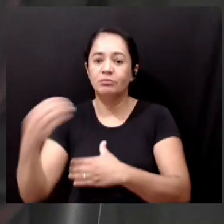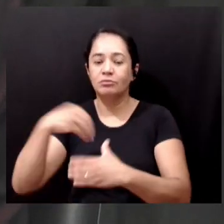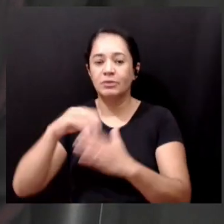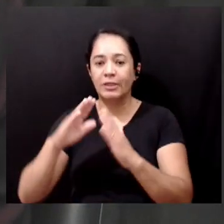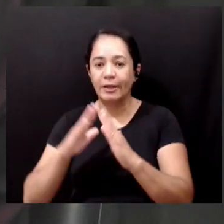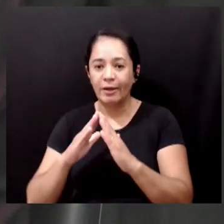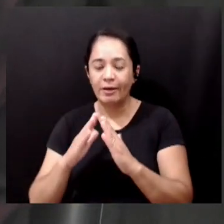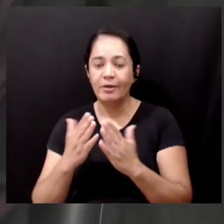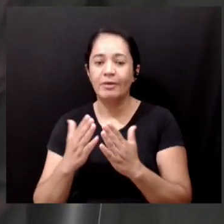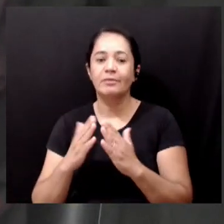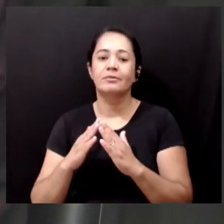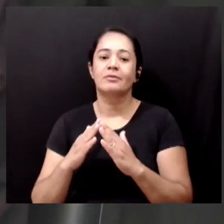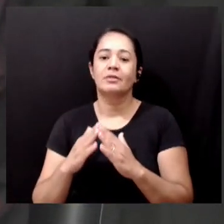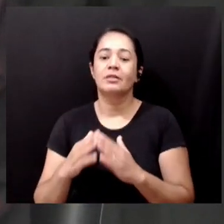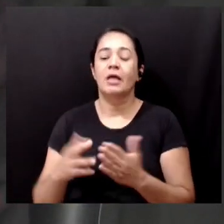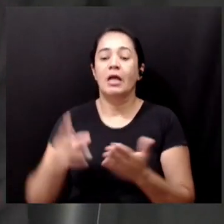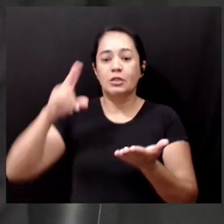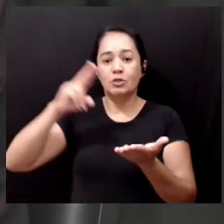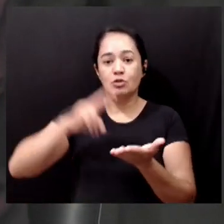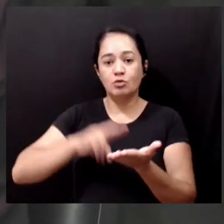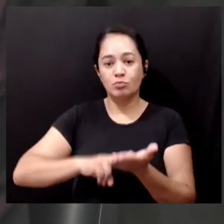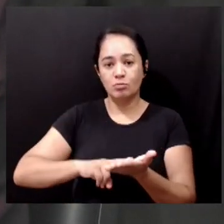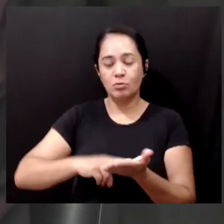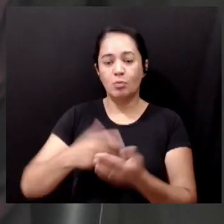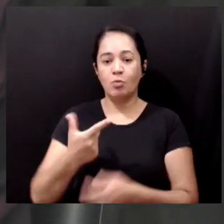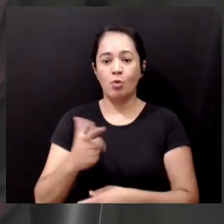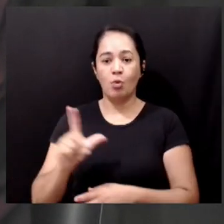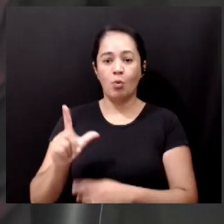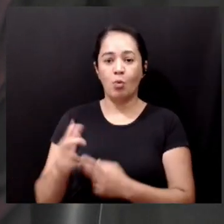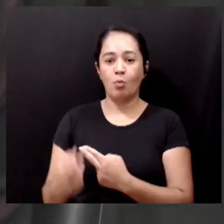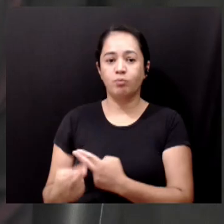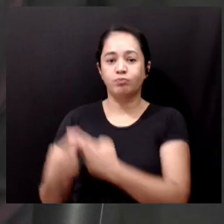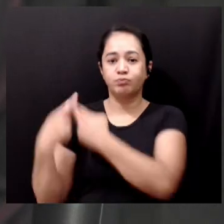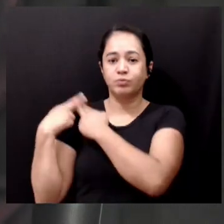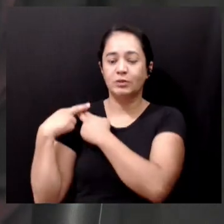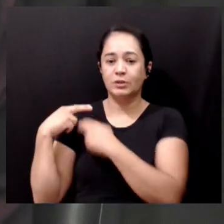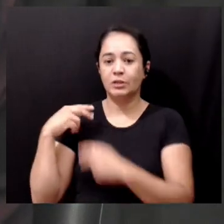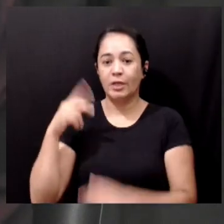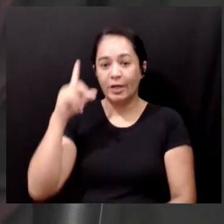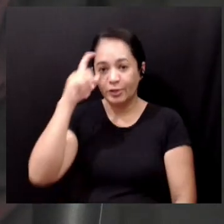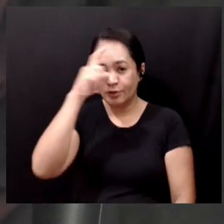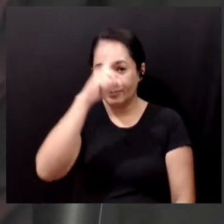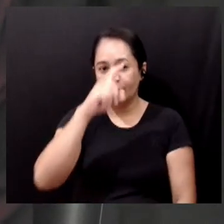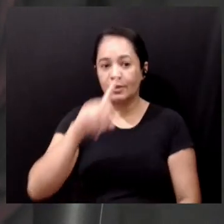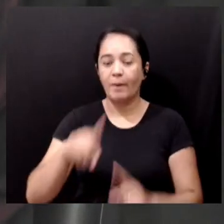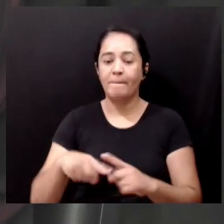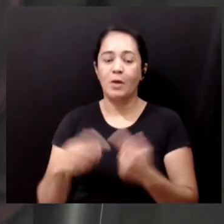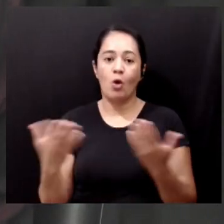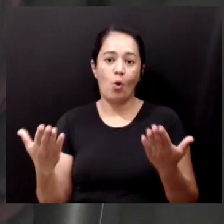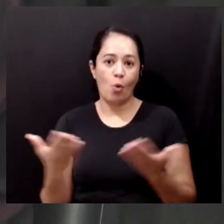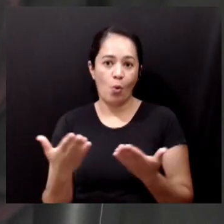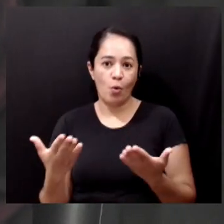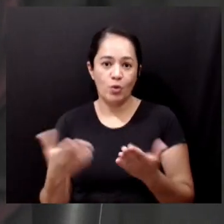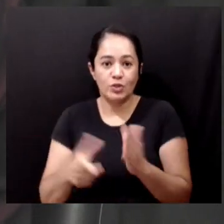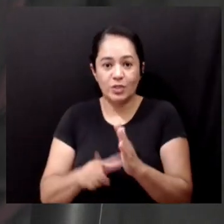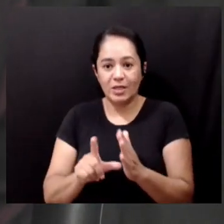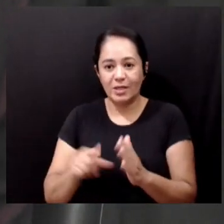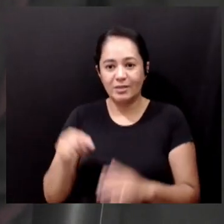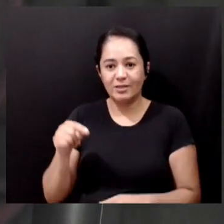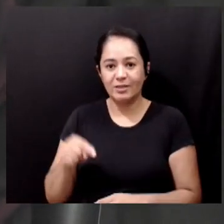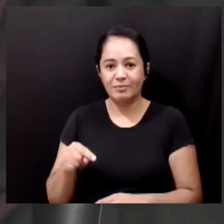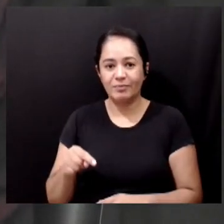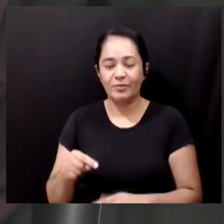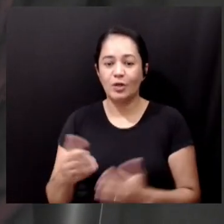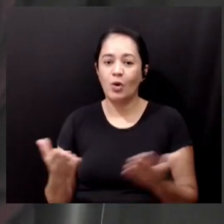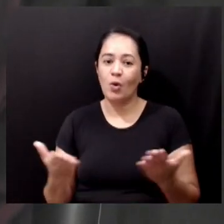no mandato que torna um pouquinho difícil, mas hoje, por exemplo, um pouco antes de vir para cá, hoje ela não foi na escola, então eu tive o